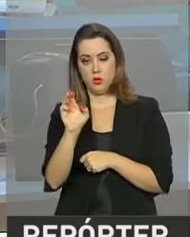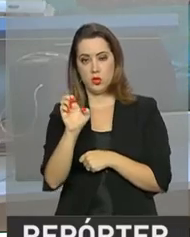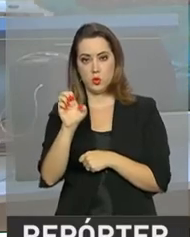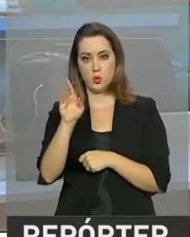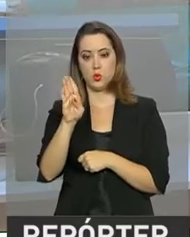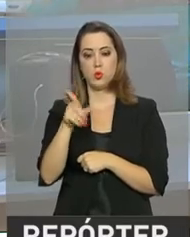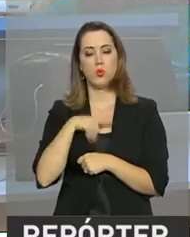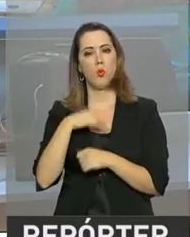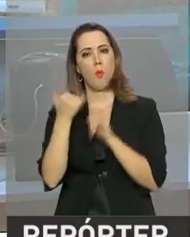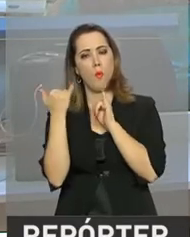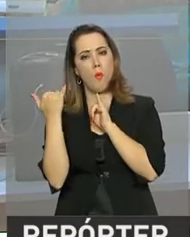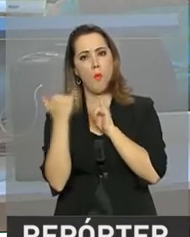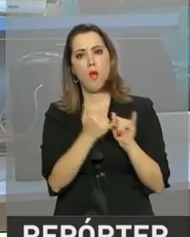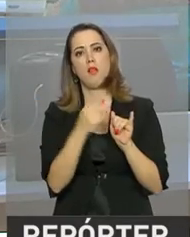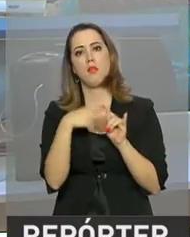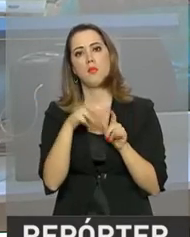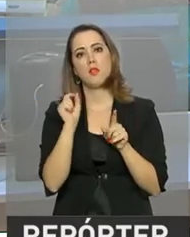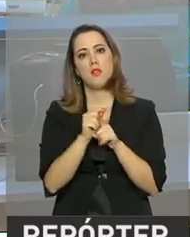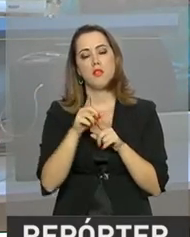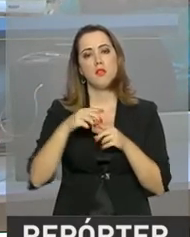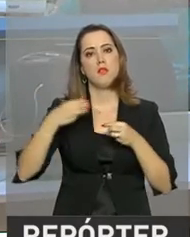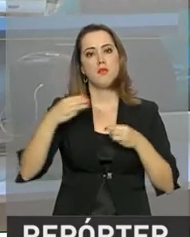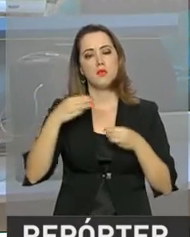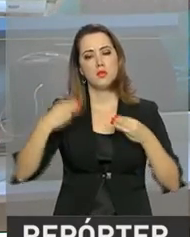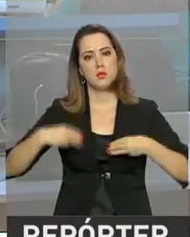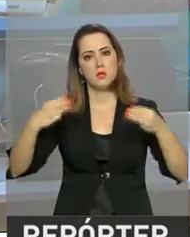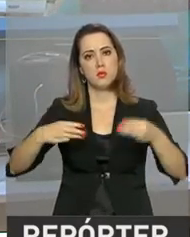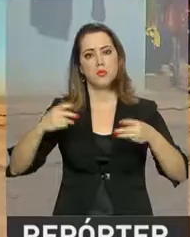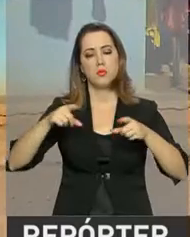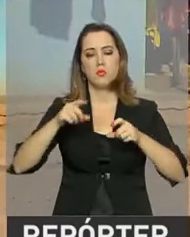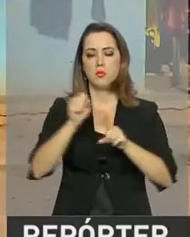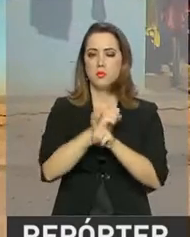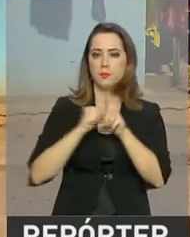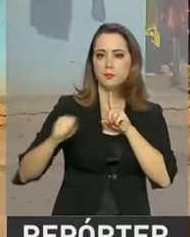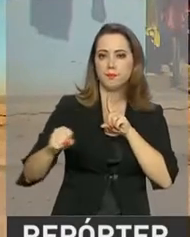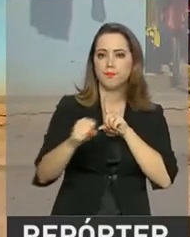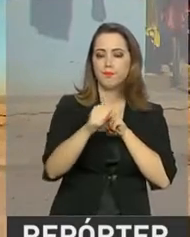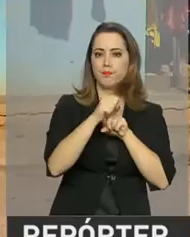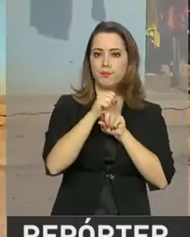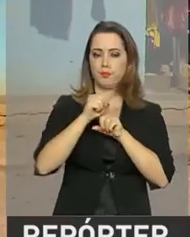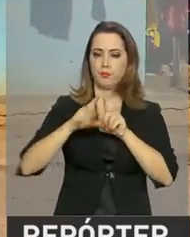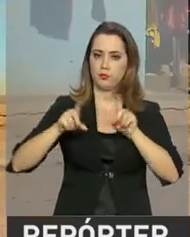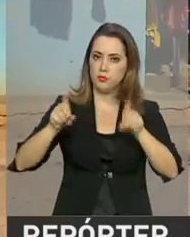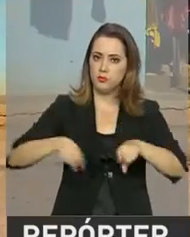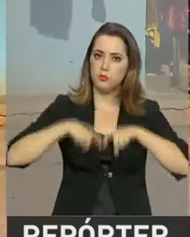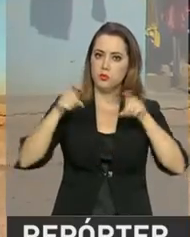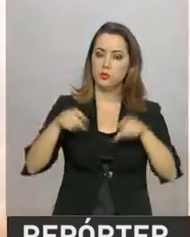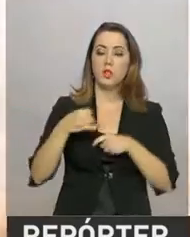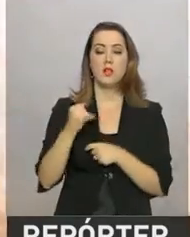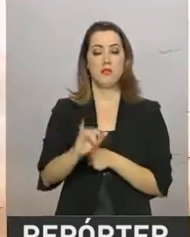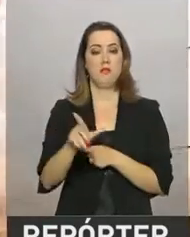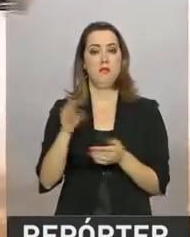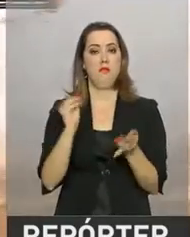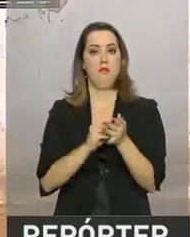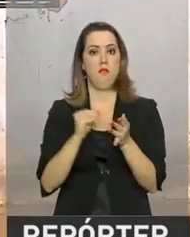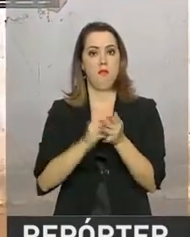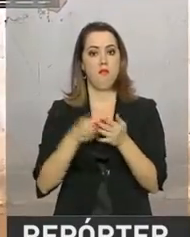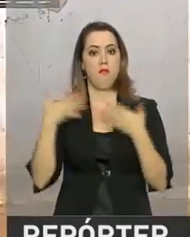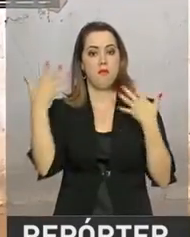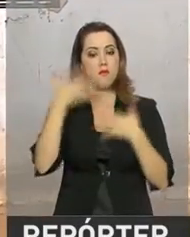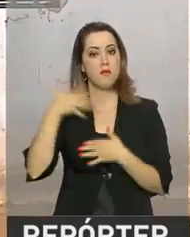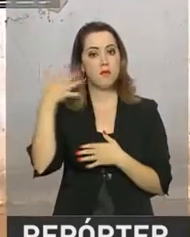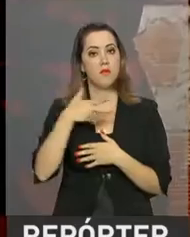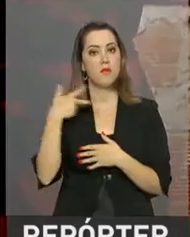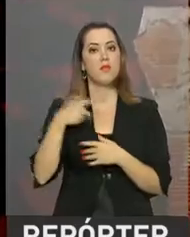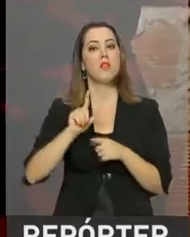do desenvolvimento social e agrária os gerentes municipais que não prestarem contas no prazo vão